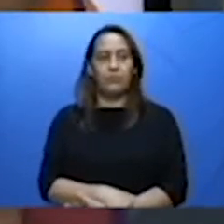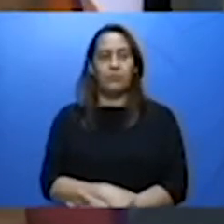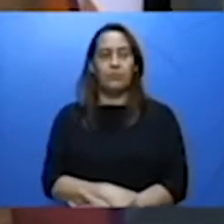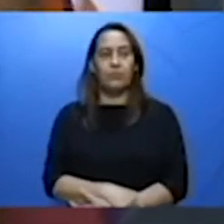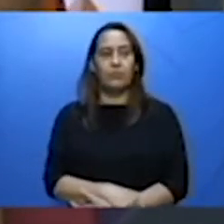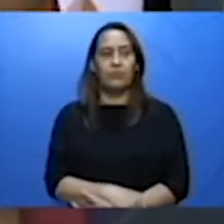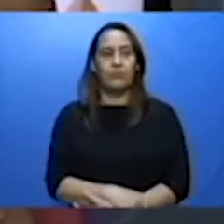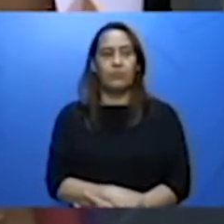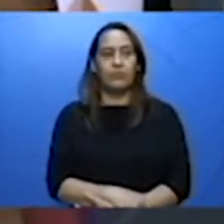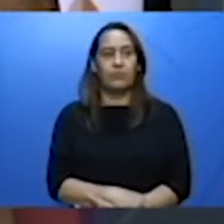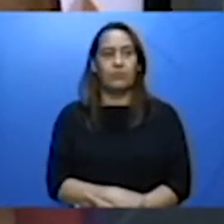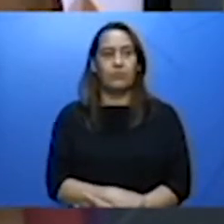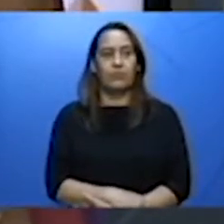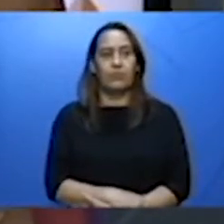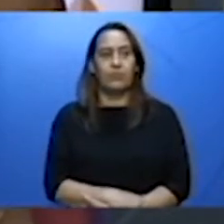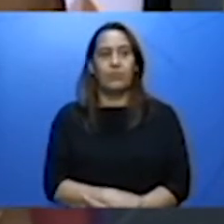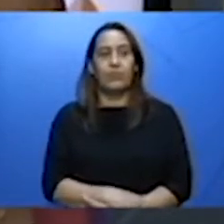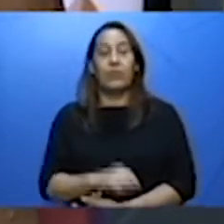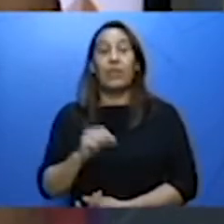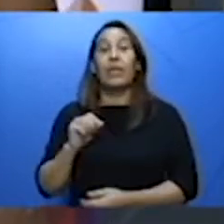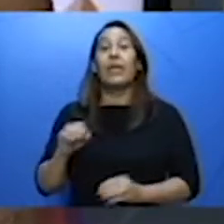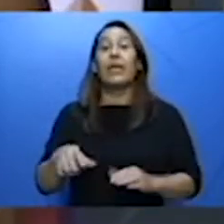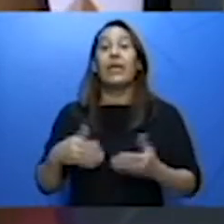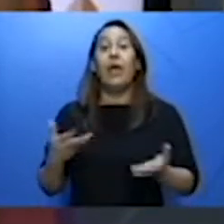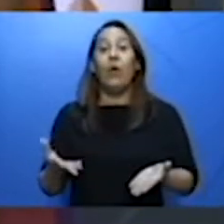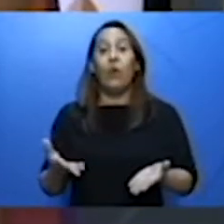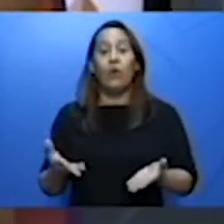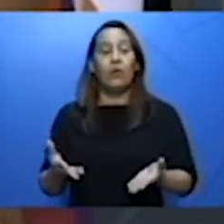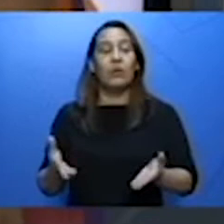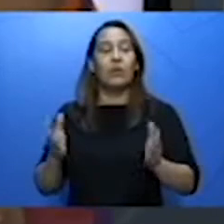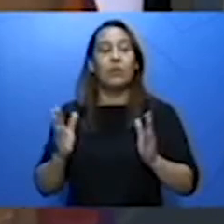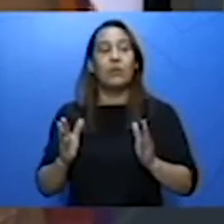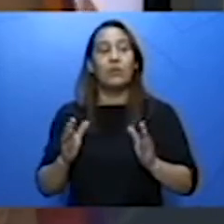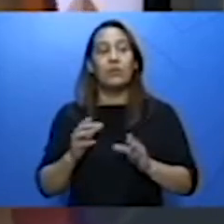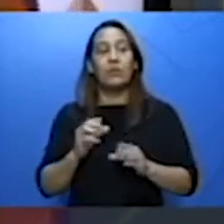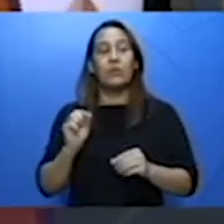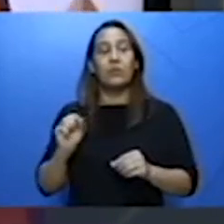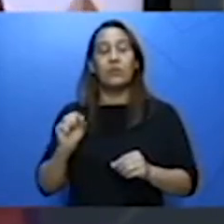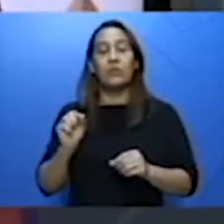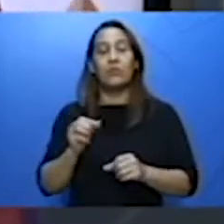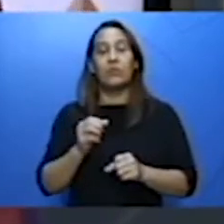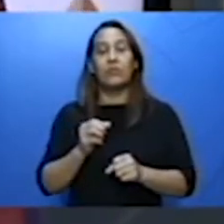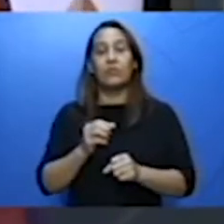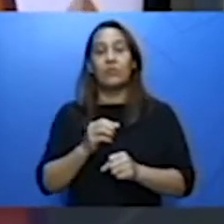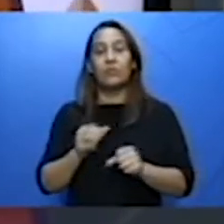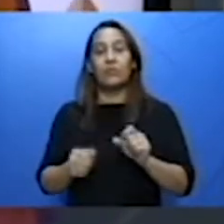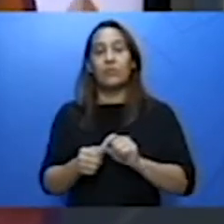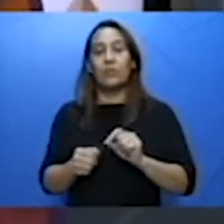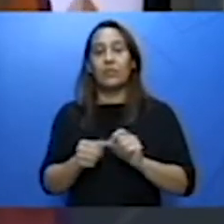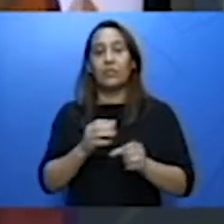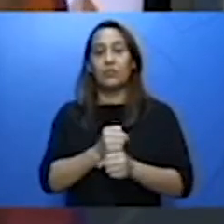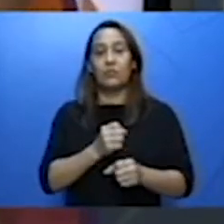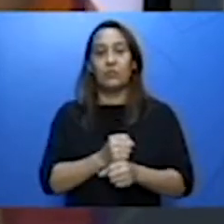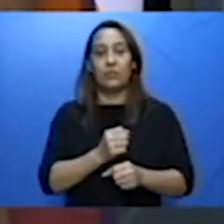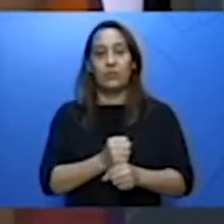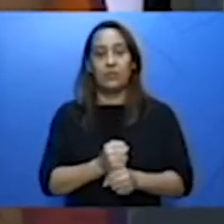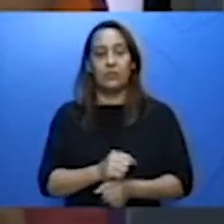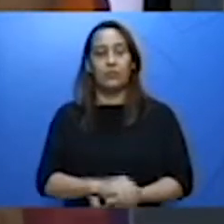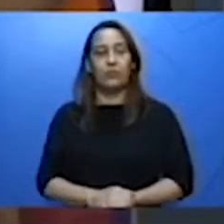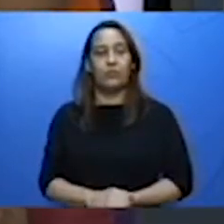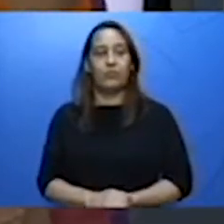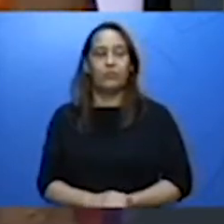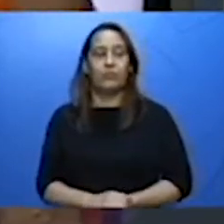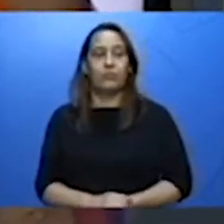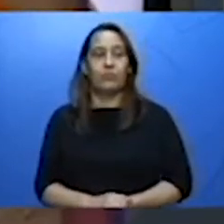E agora, quem lembra? O que que eu faço agora? Eu não estou fazendo uma adição? Faço um tracinho, ó. Se tiver uma reguinha,